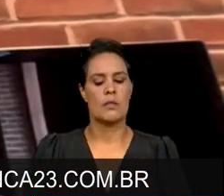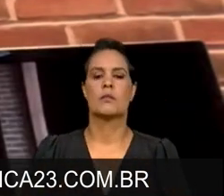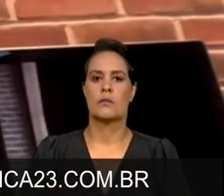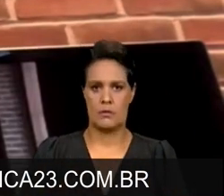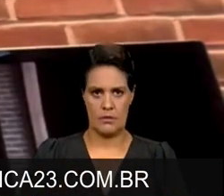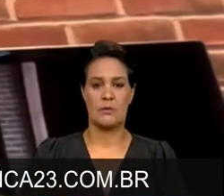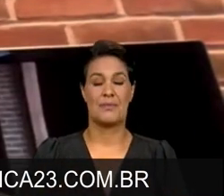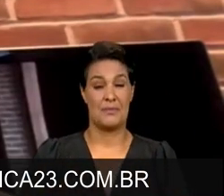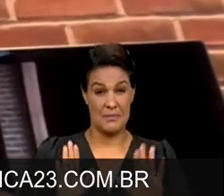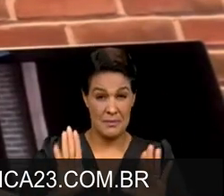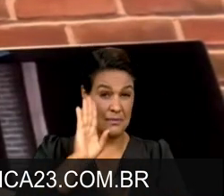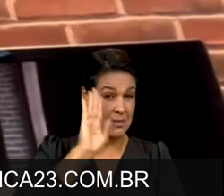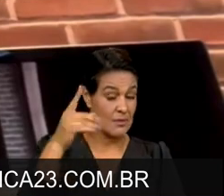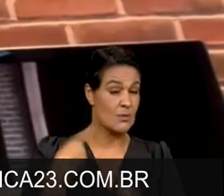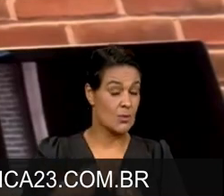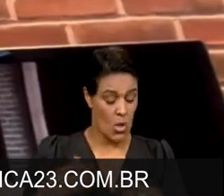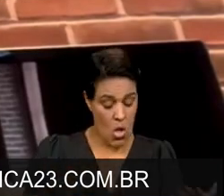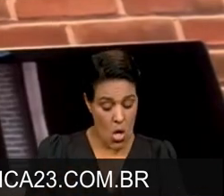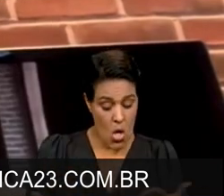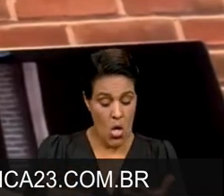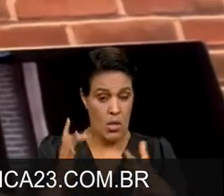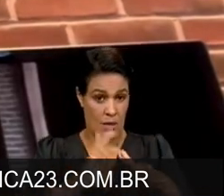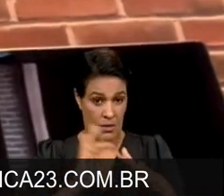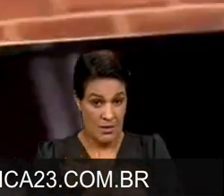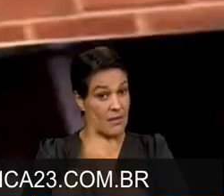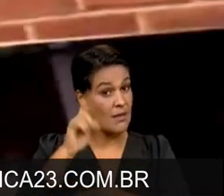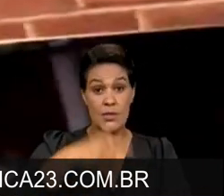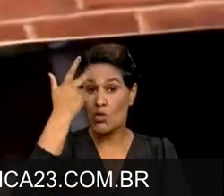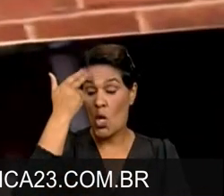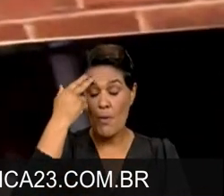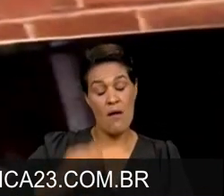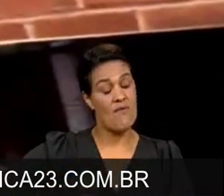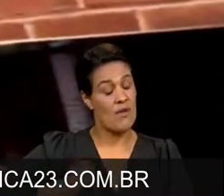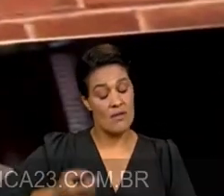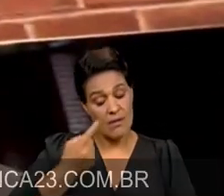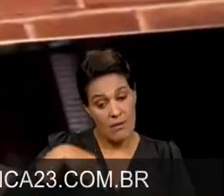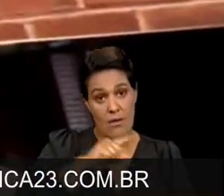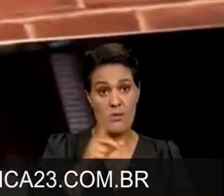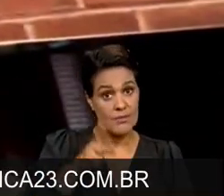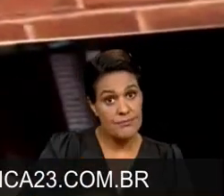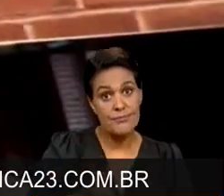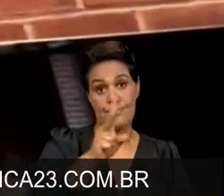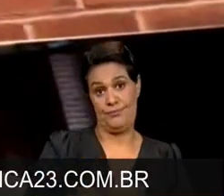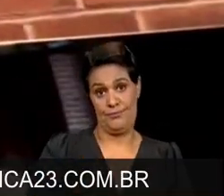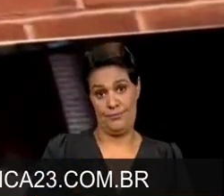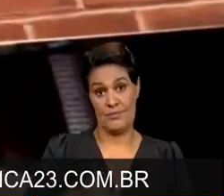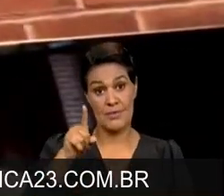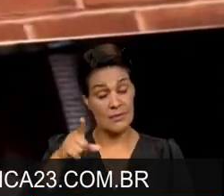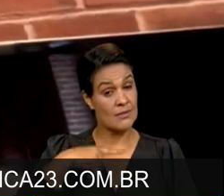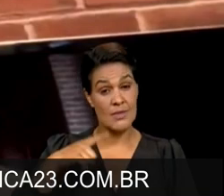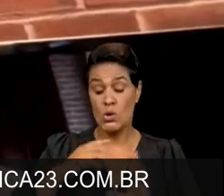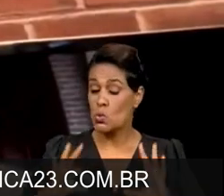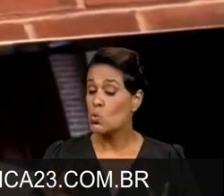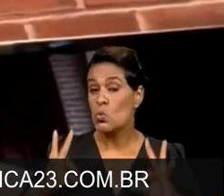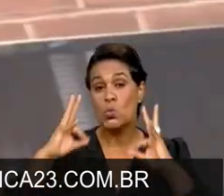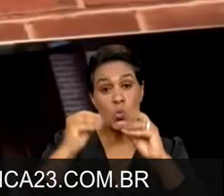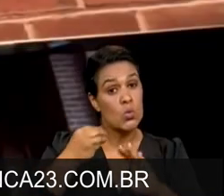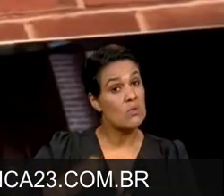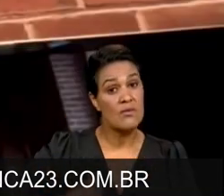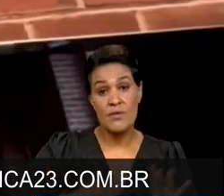porque hoje as redes sociais, essas plataformas fazem parte do nosso dia a dia. E elas estão inseridas em todos os aspectos da nossa